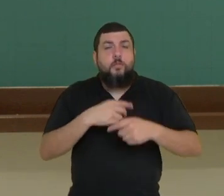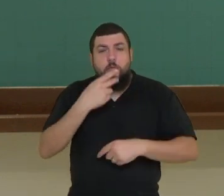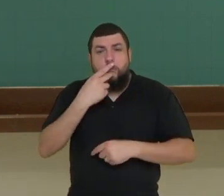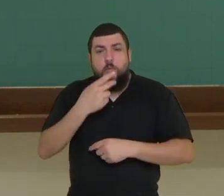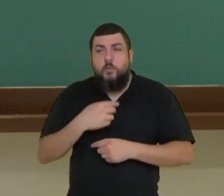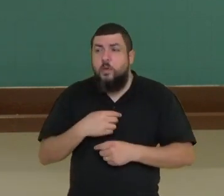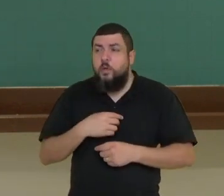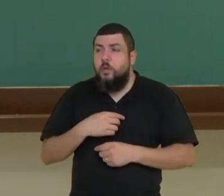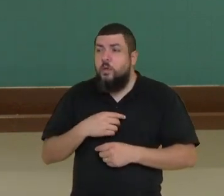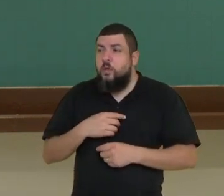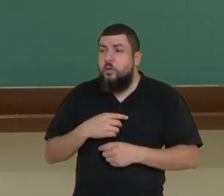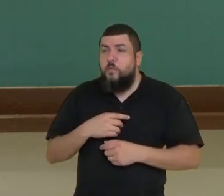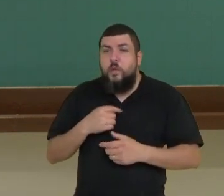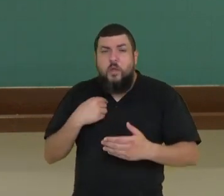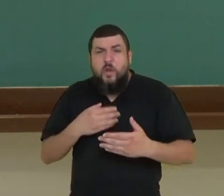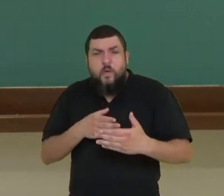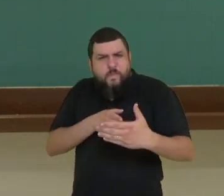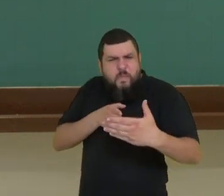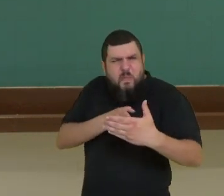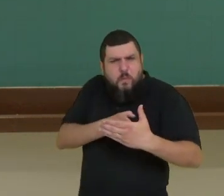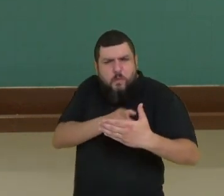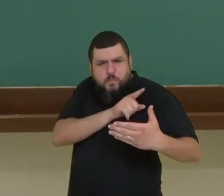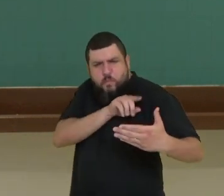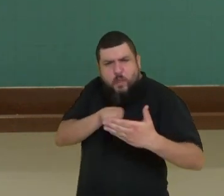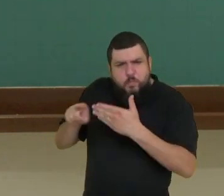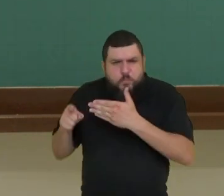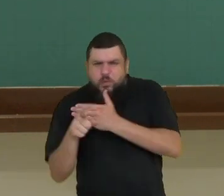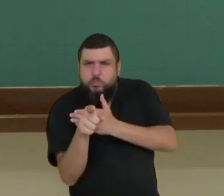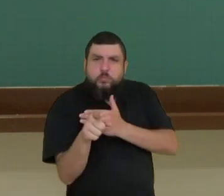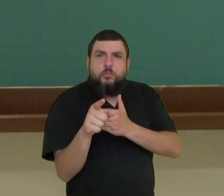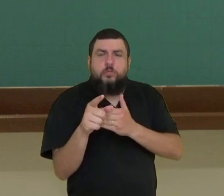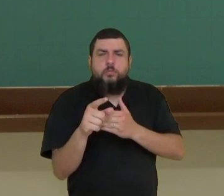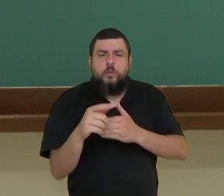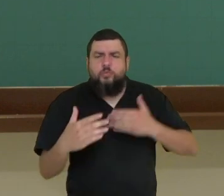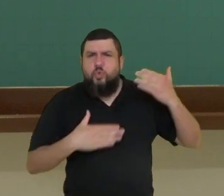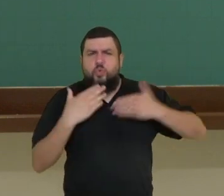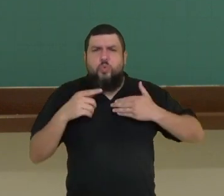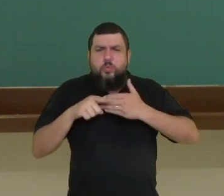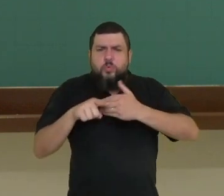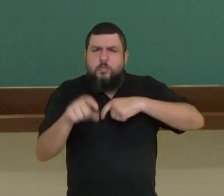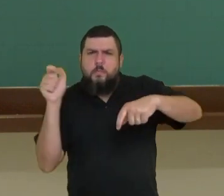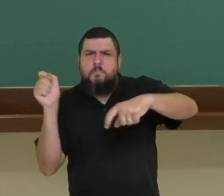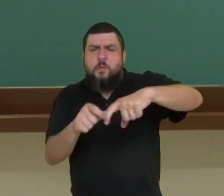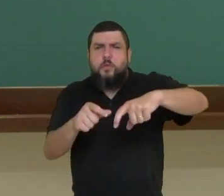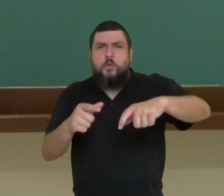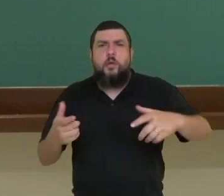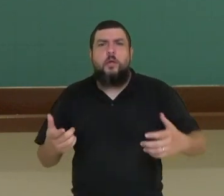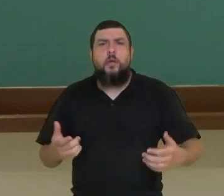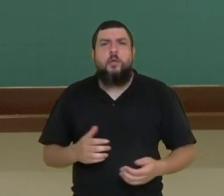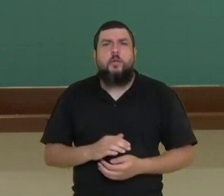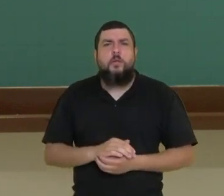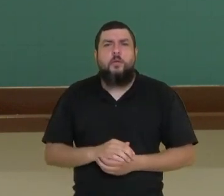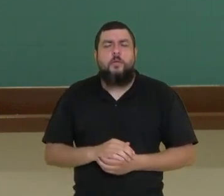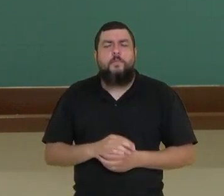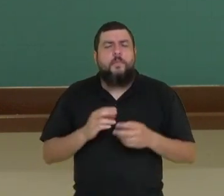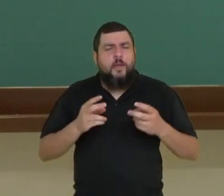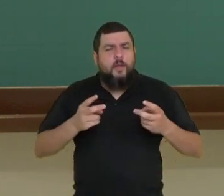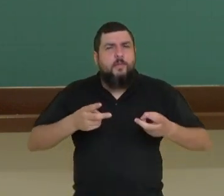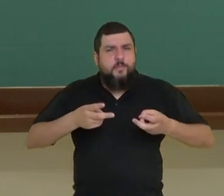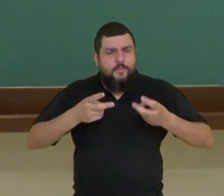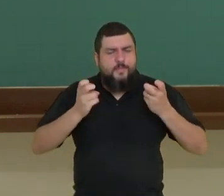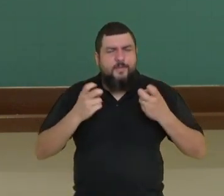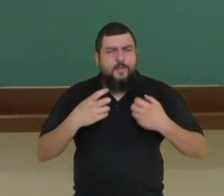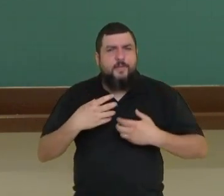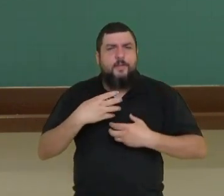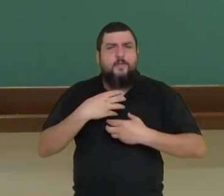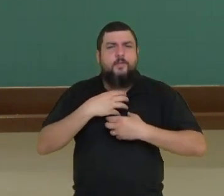para dividir no meio, ir para cima, pegar ele sem calça. Então, a diferença da norma culta,